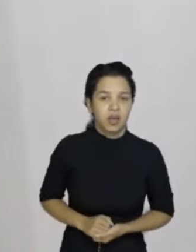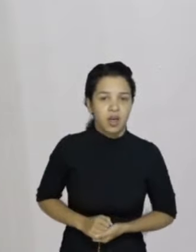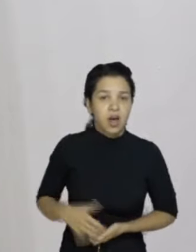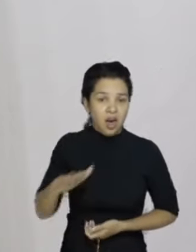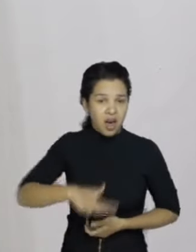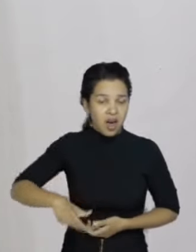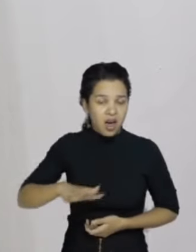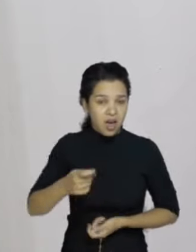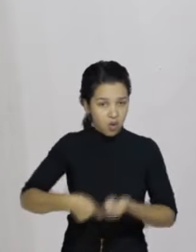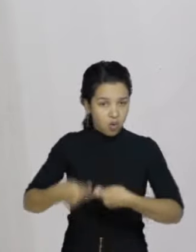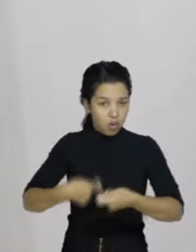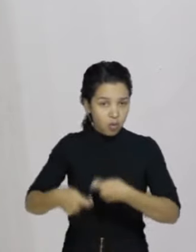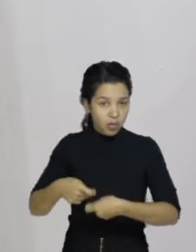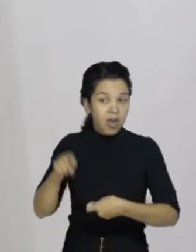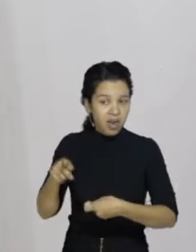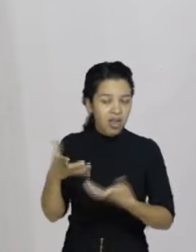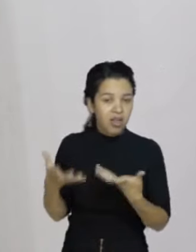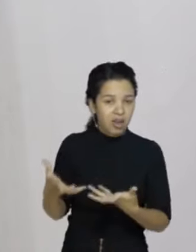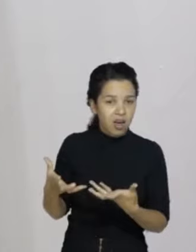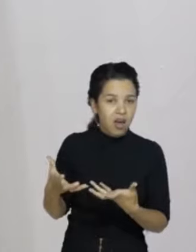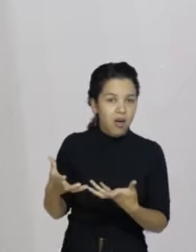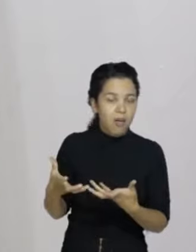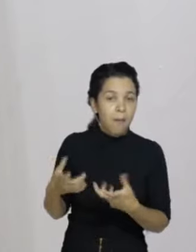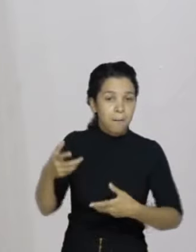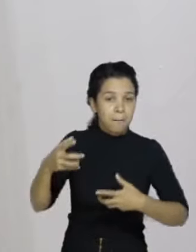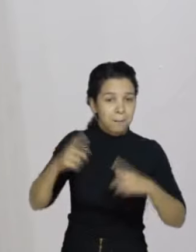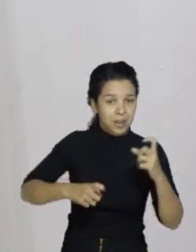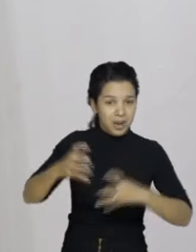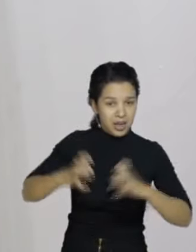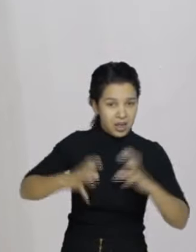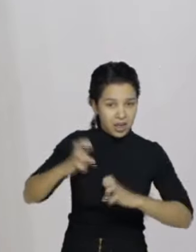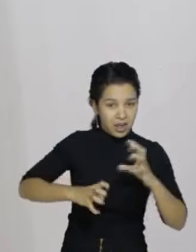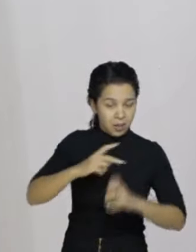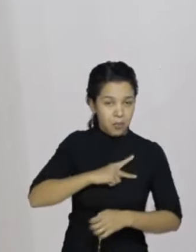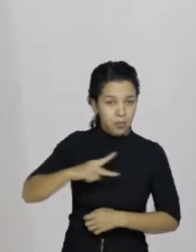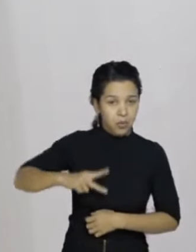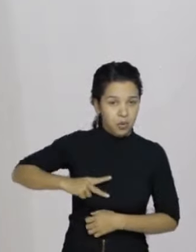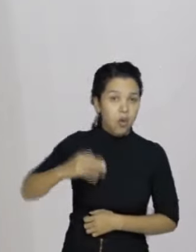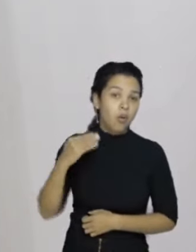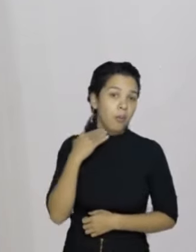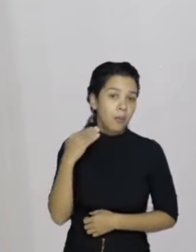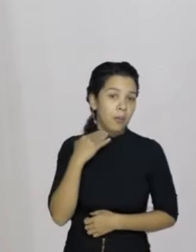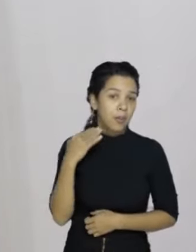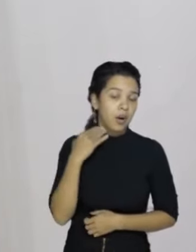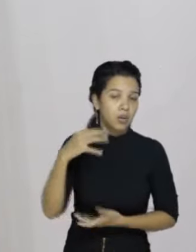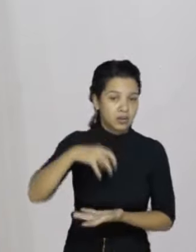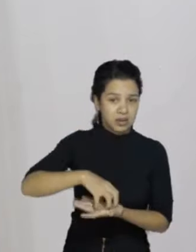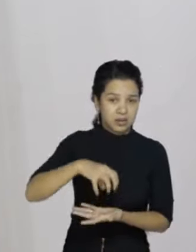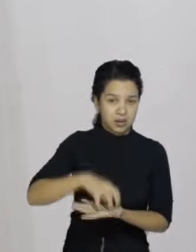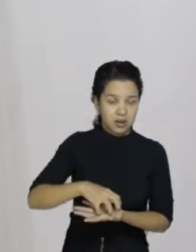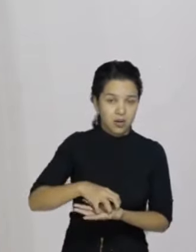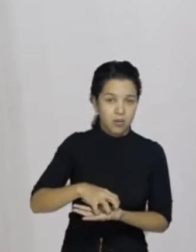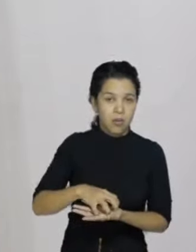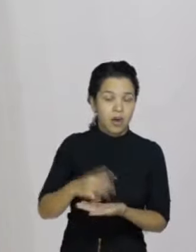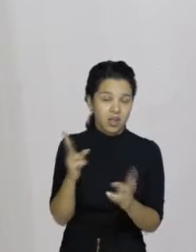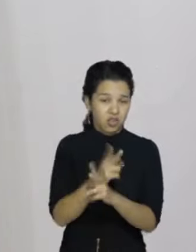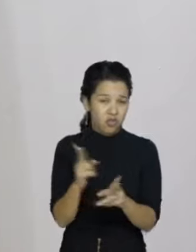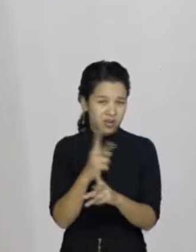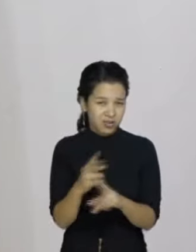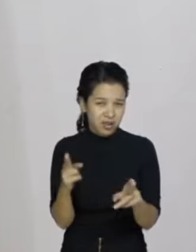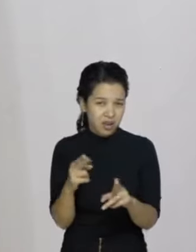pública com o banco central para tentar disfarçar sua incompetência a taxa de juros